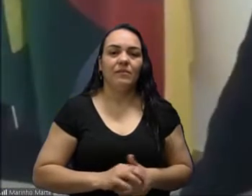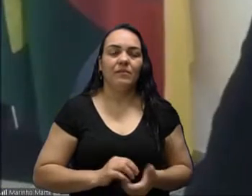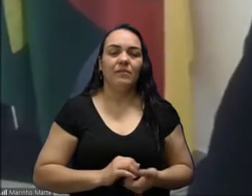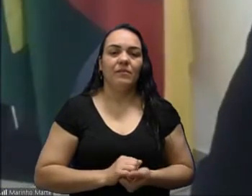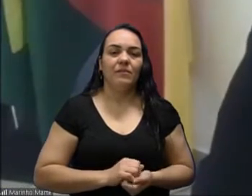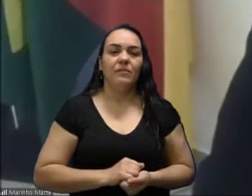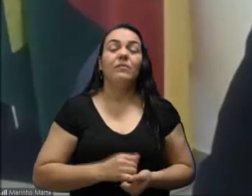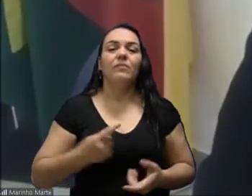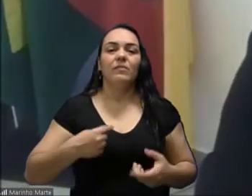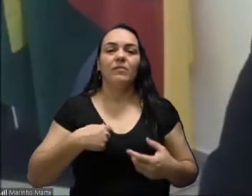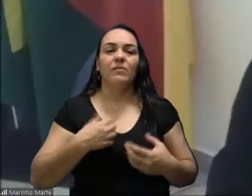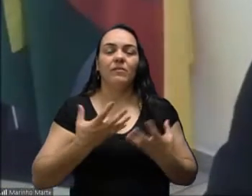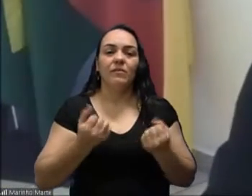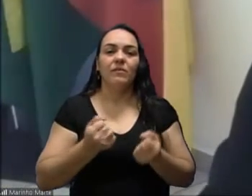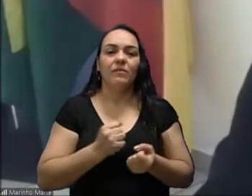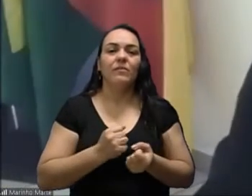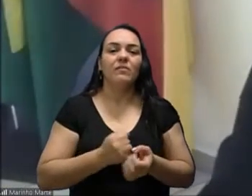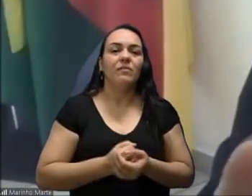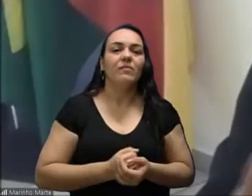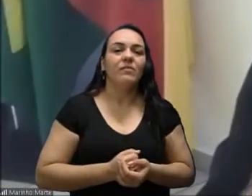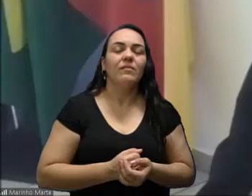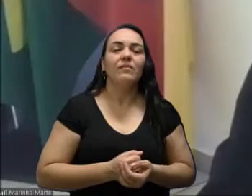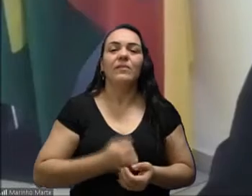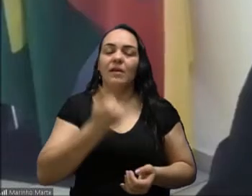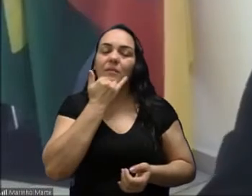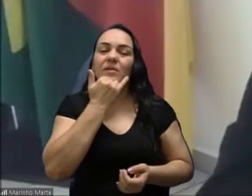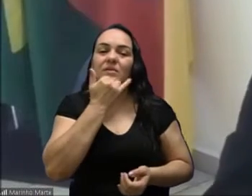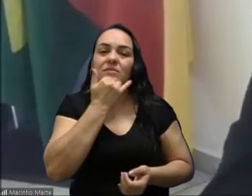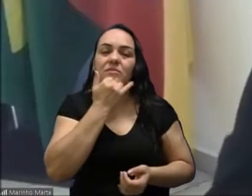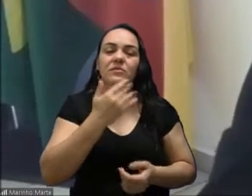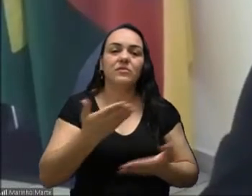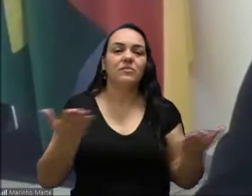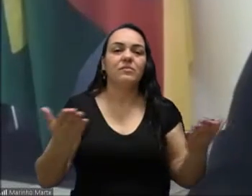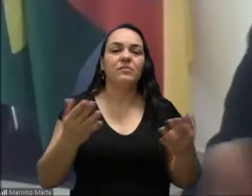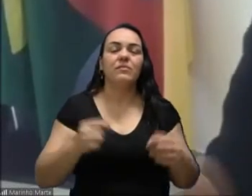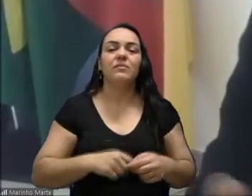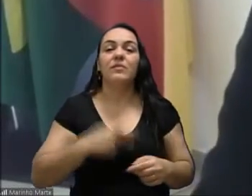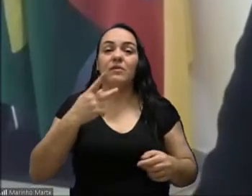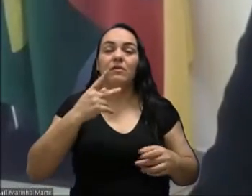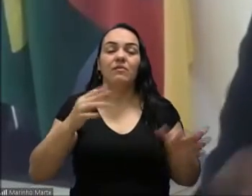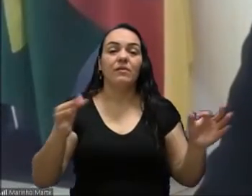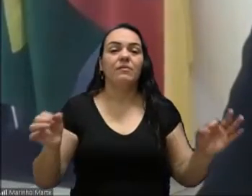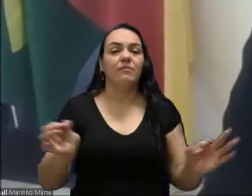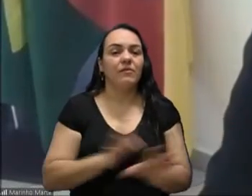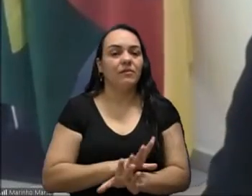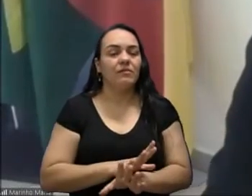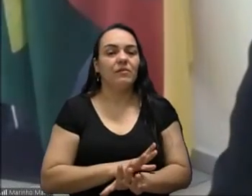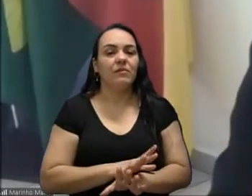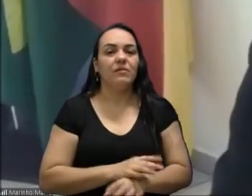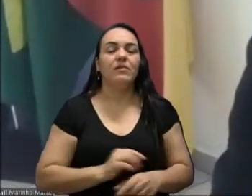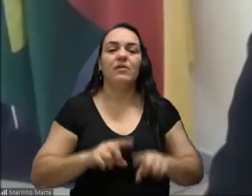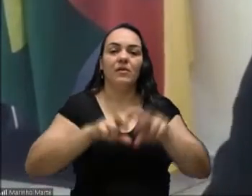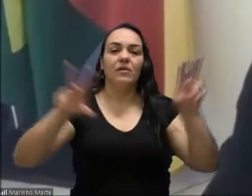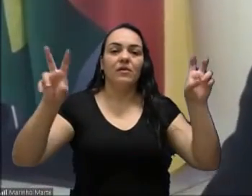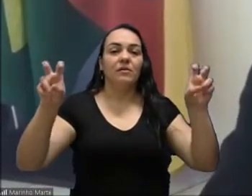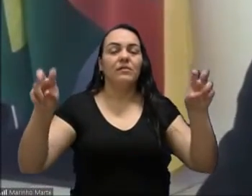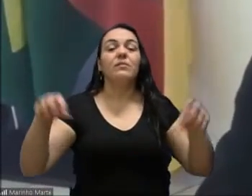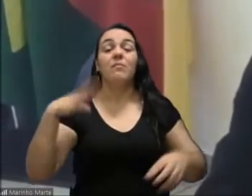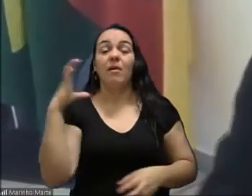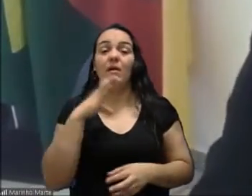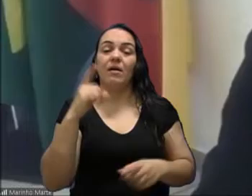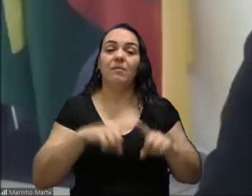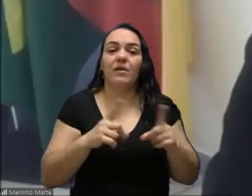presidente. Eu até peço desculpas à vossa excelência. A vossa excelência estava concluindo. Realmente, a matéria é de urgência.